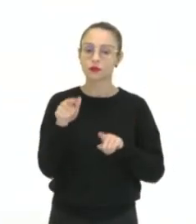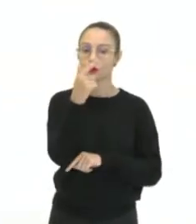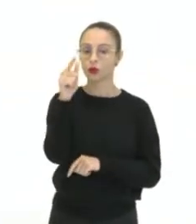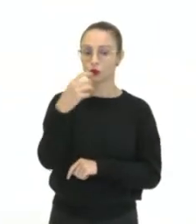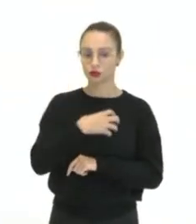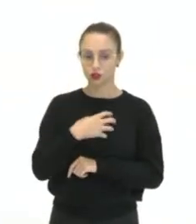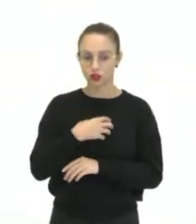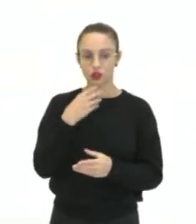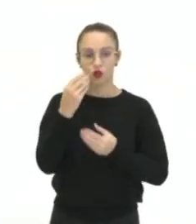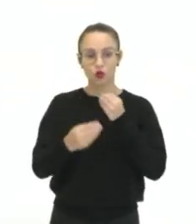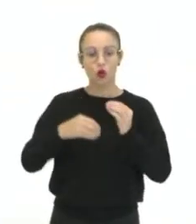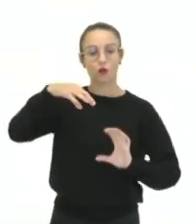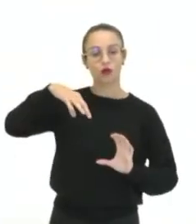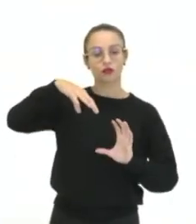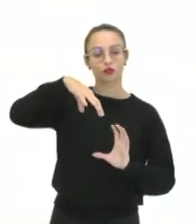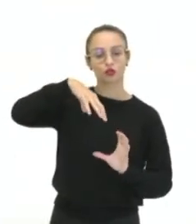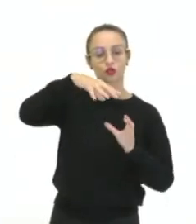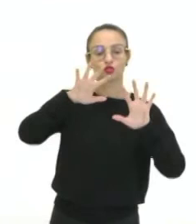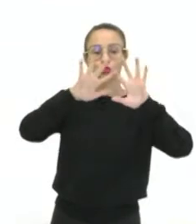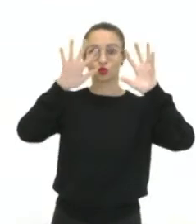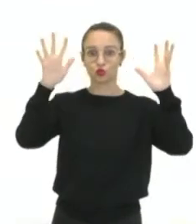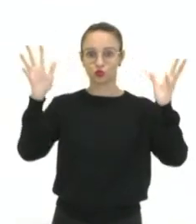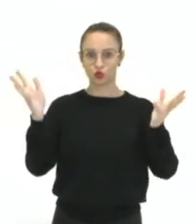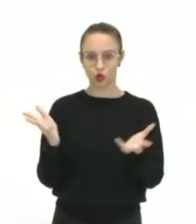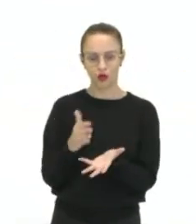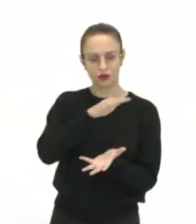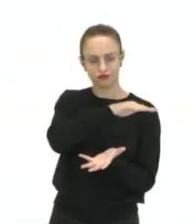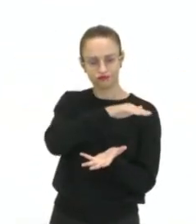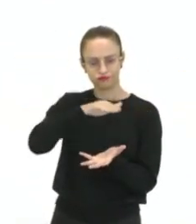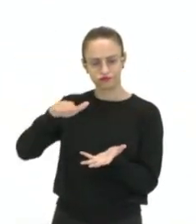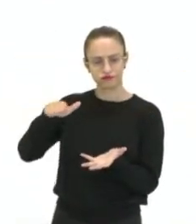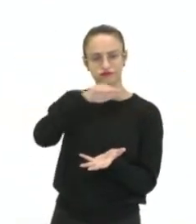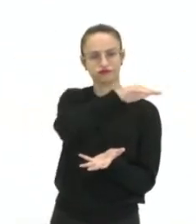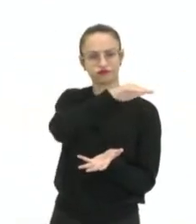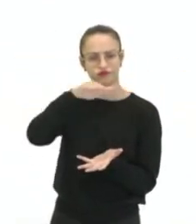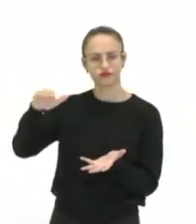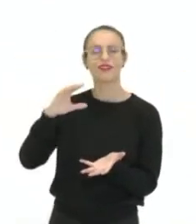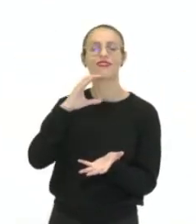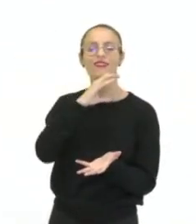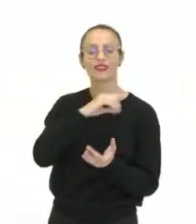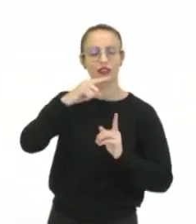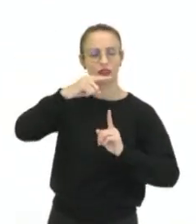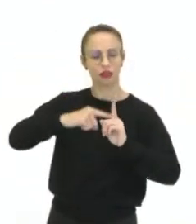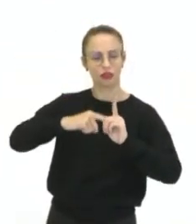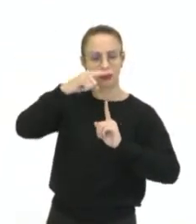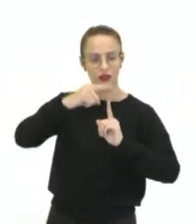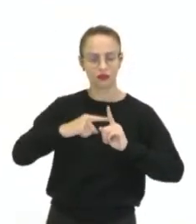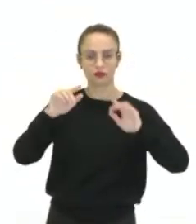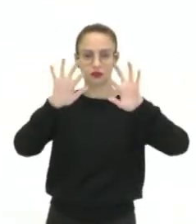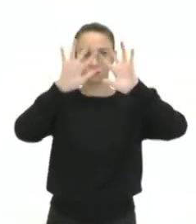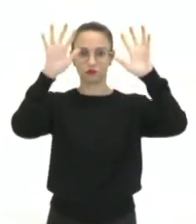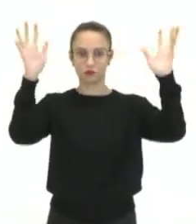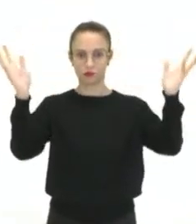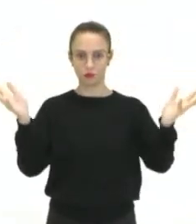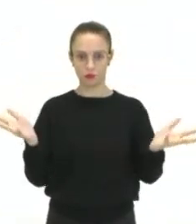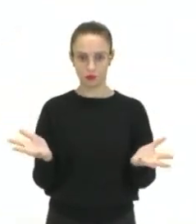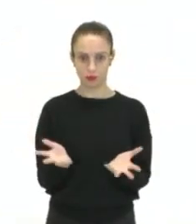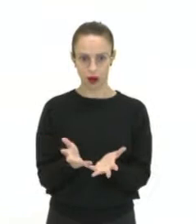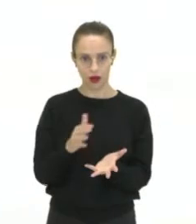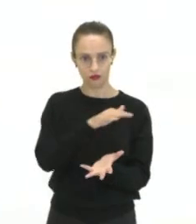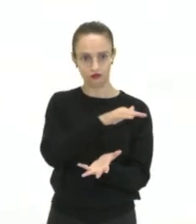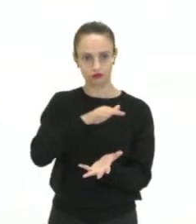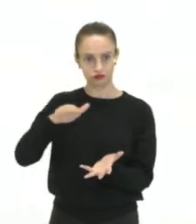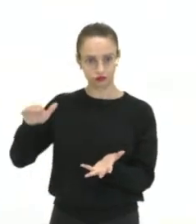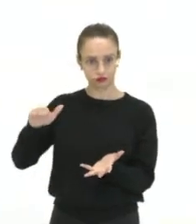das zonas térmicas. O que são as zonas térmicas? Aquela divisão do planeta em áreas mais aquecidas